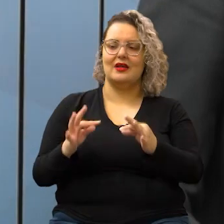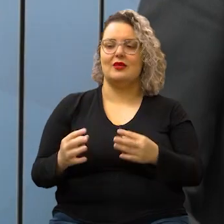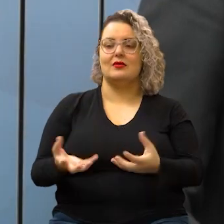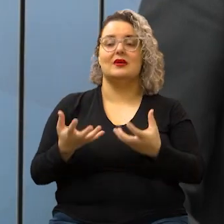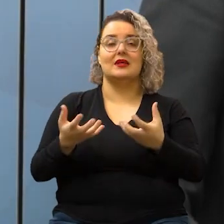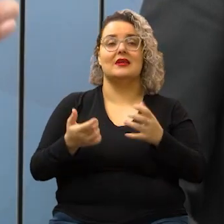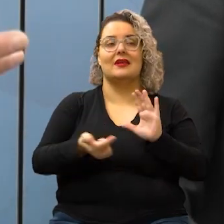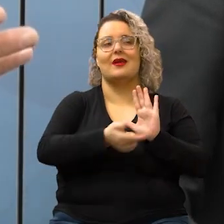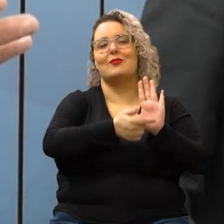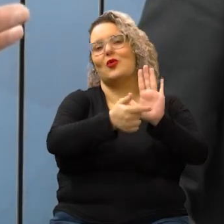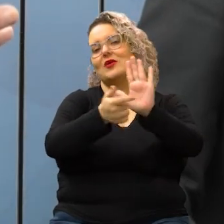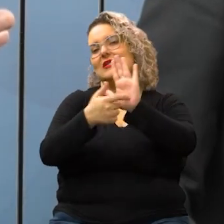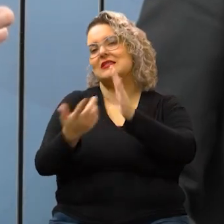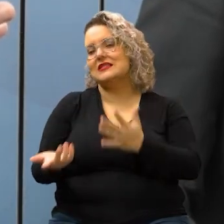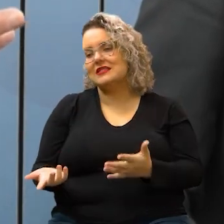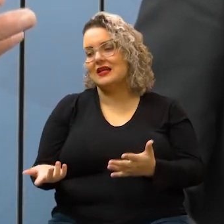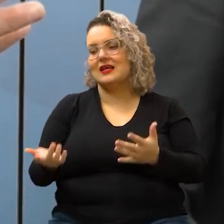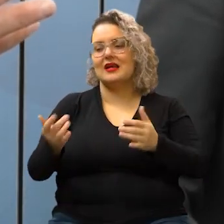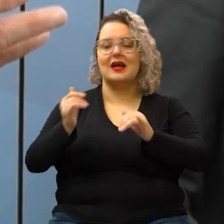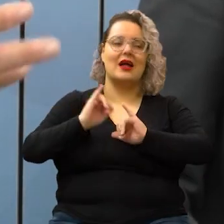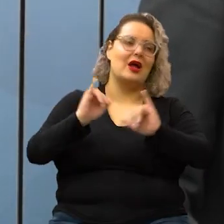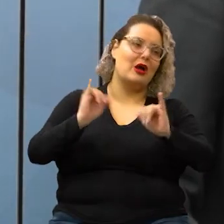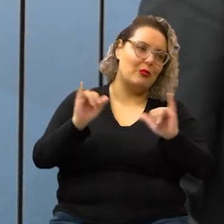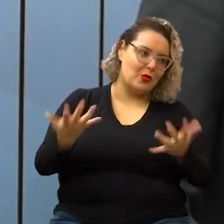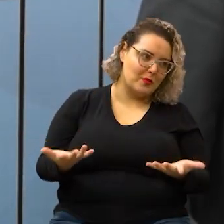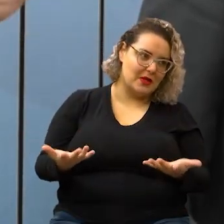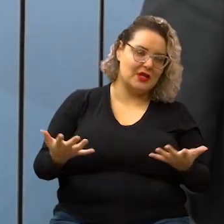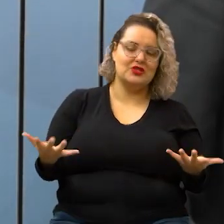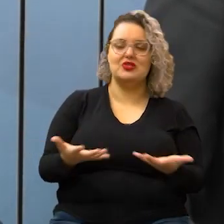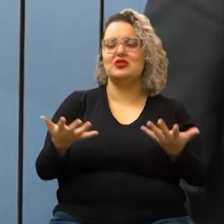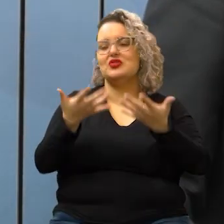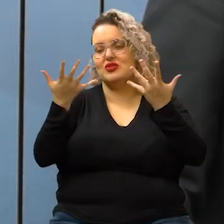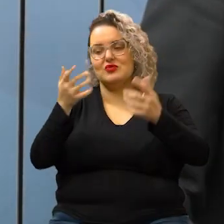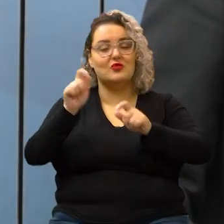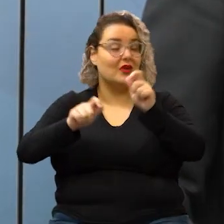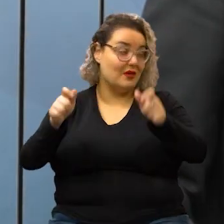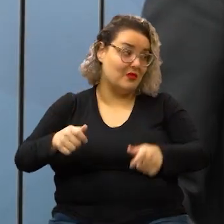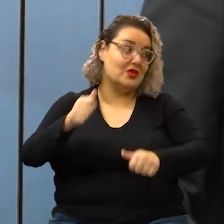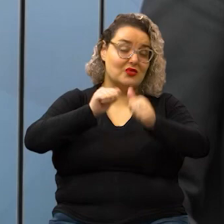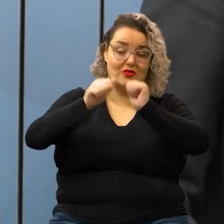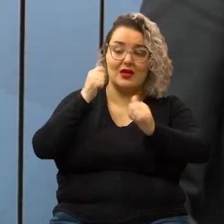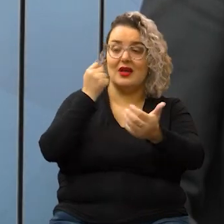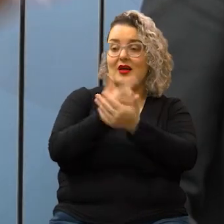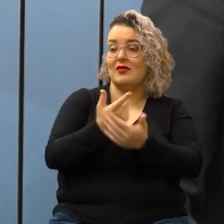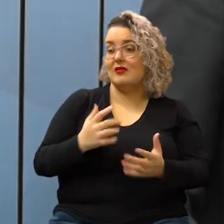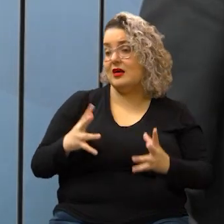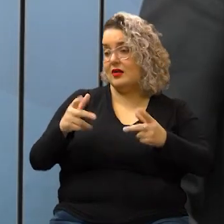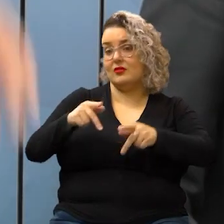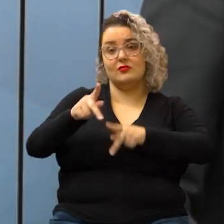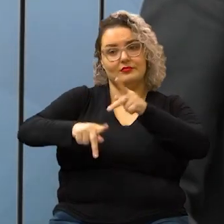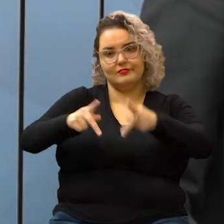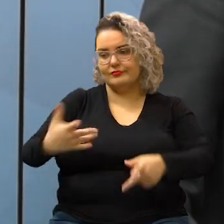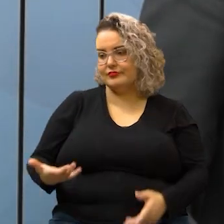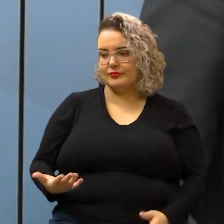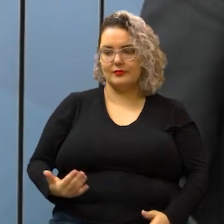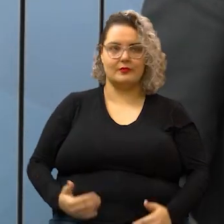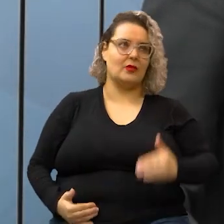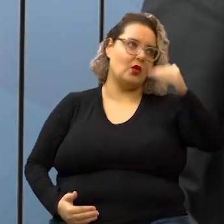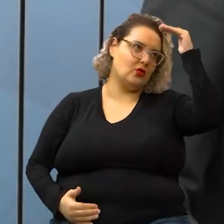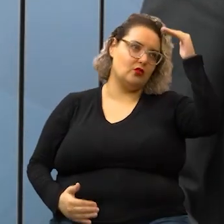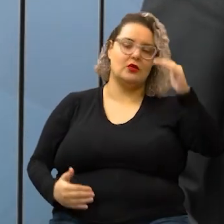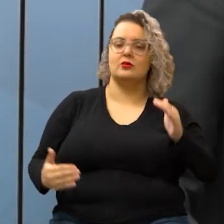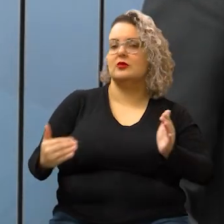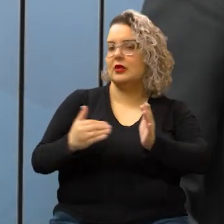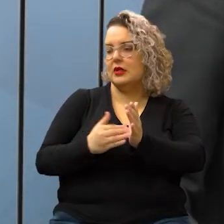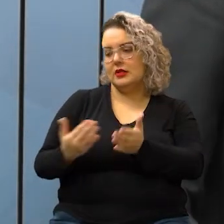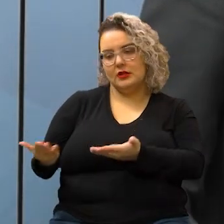passar, quer dizer, a propaganda tem o intuito de estimular a pessoa a consumir. Aí pega todos os públicos, né, do adulto ao mais